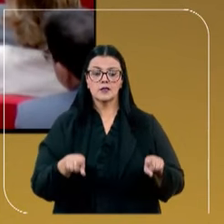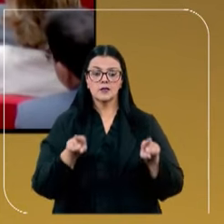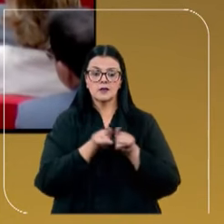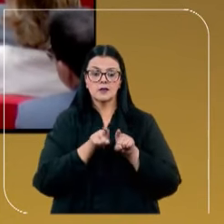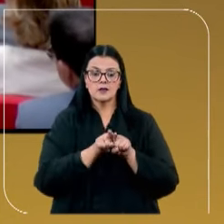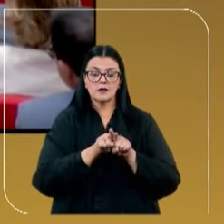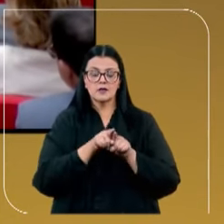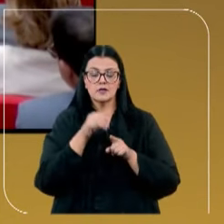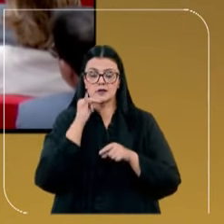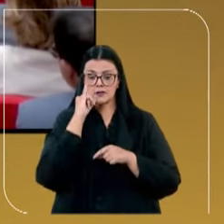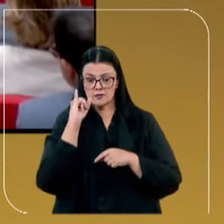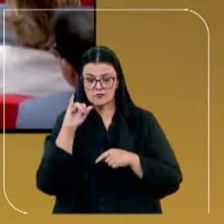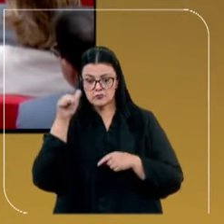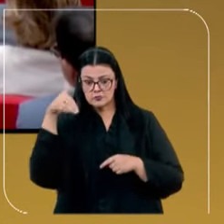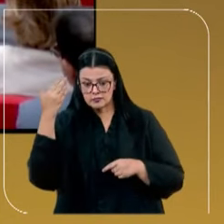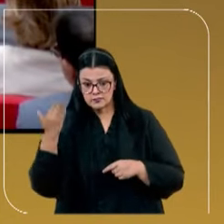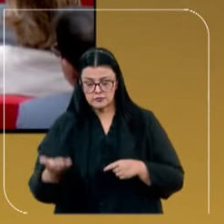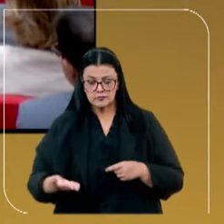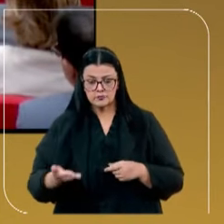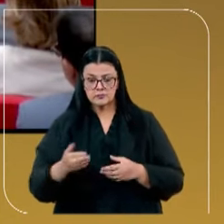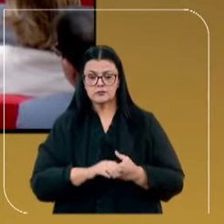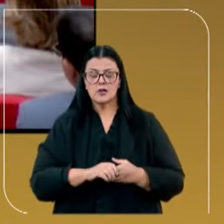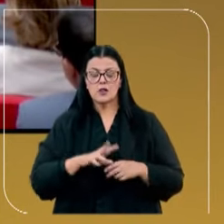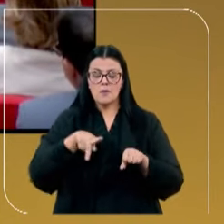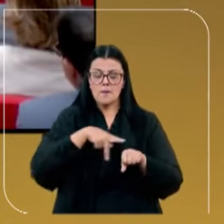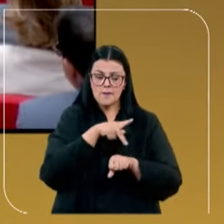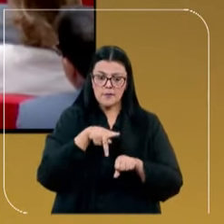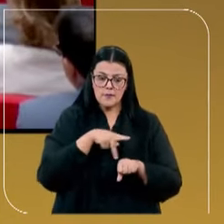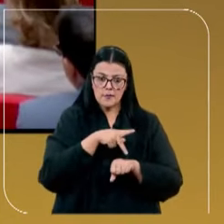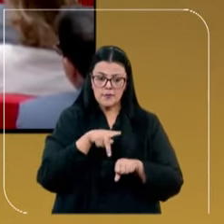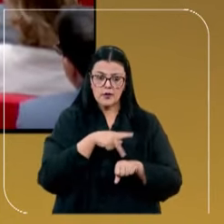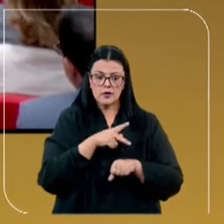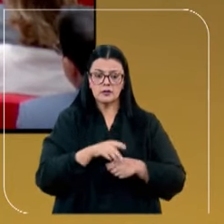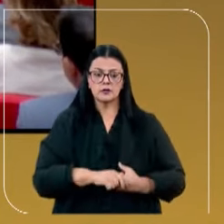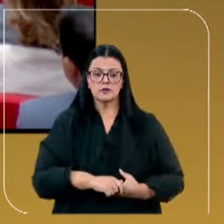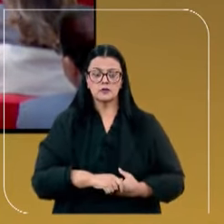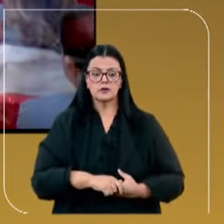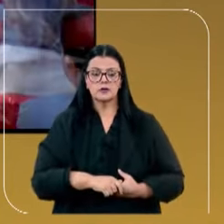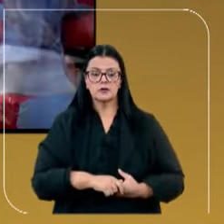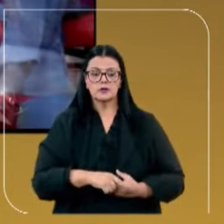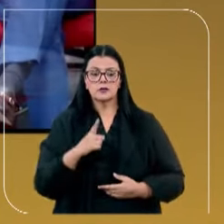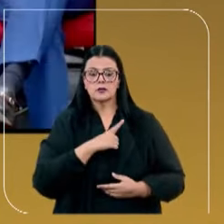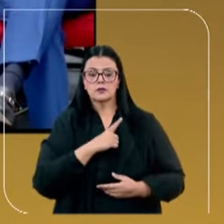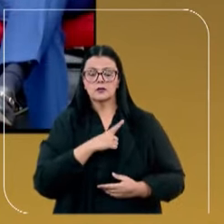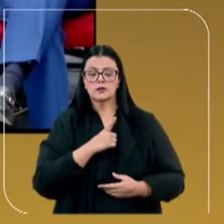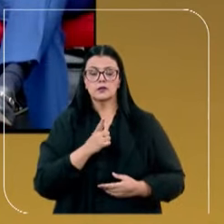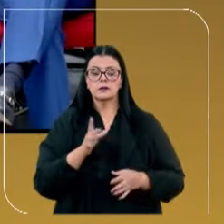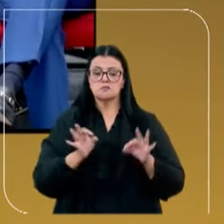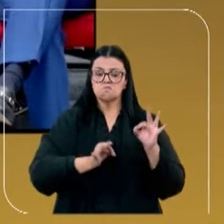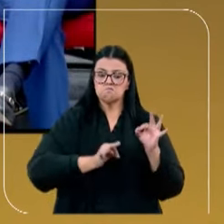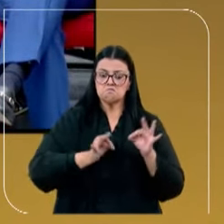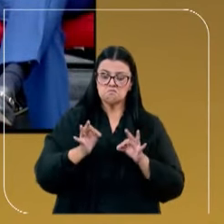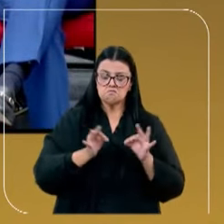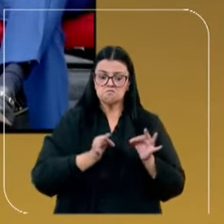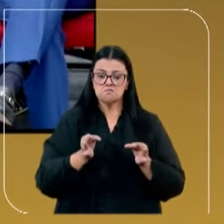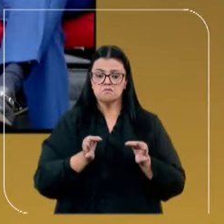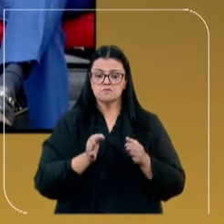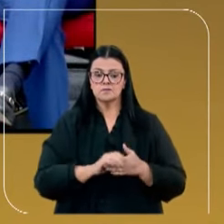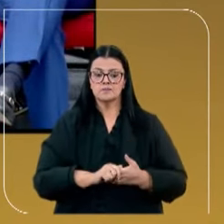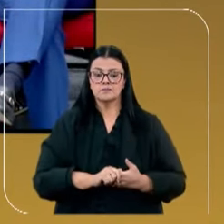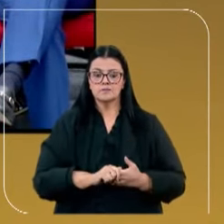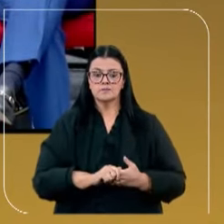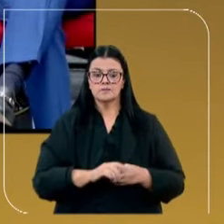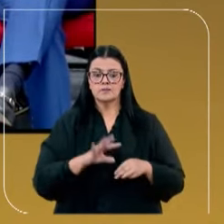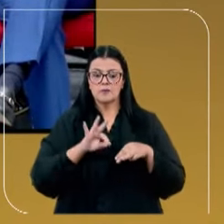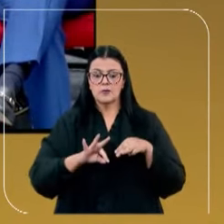gratidão institucional deste país ao que Eládio Lessei fez já na gestão do ministro Nilson Naves. Ministra Maria Tereza,